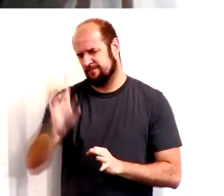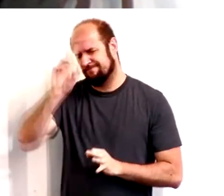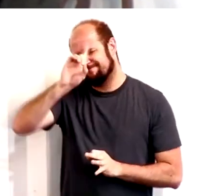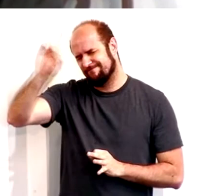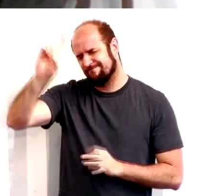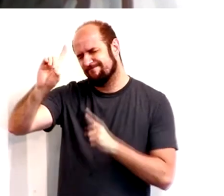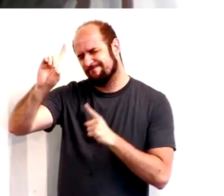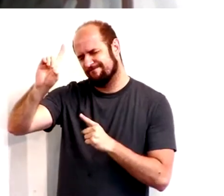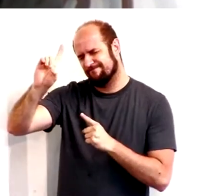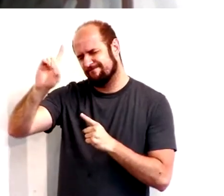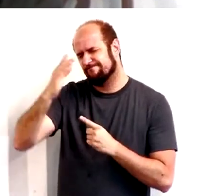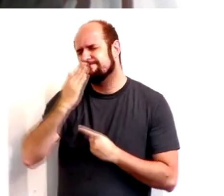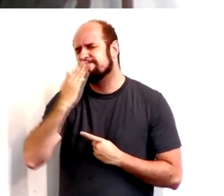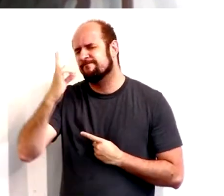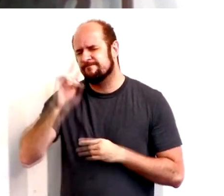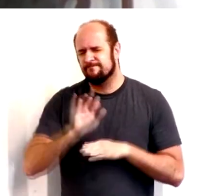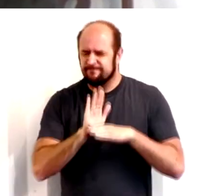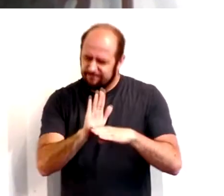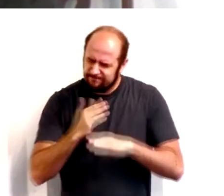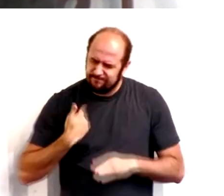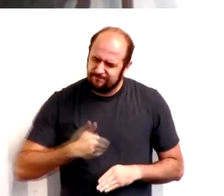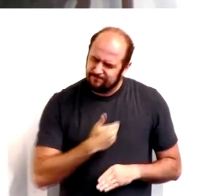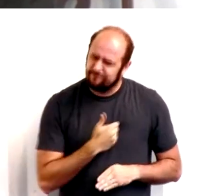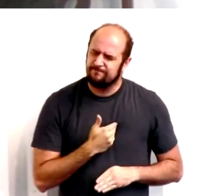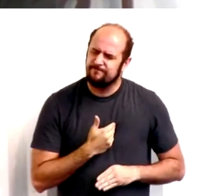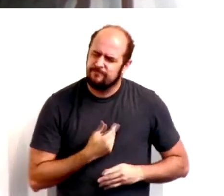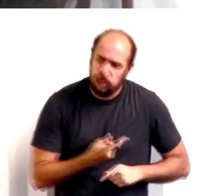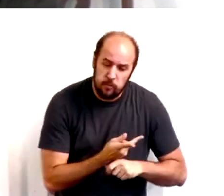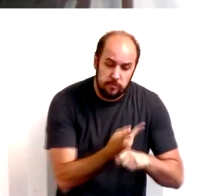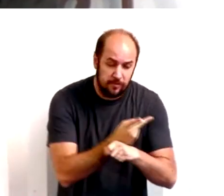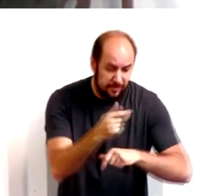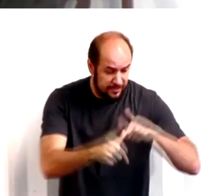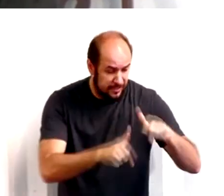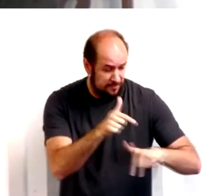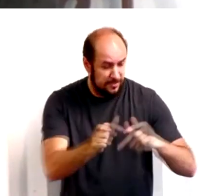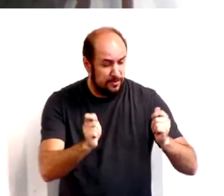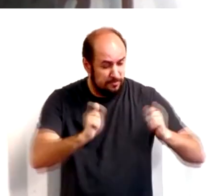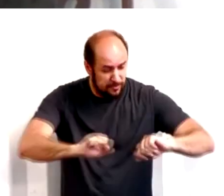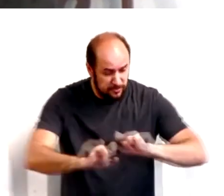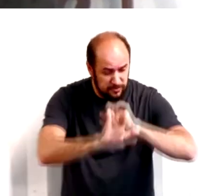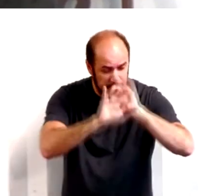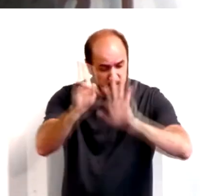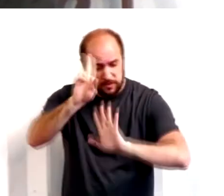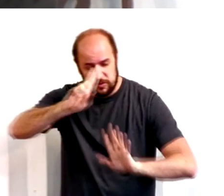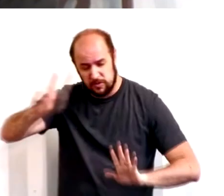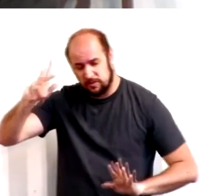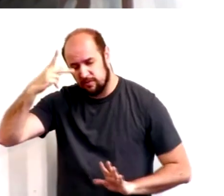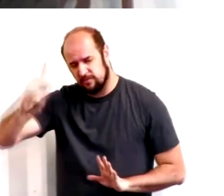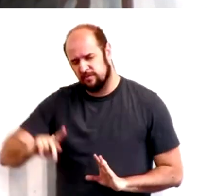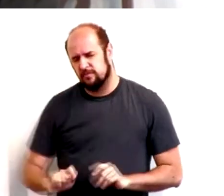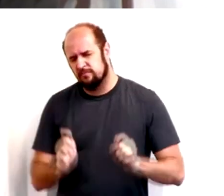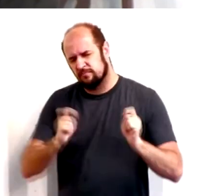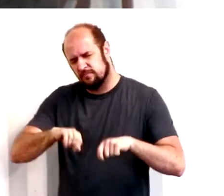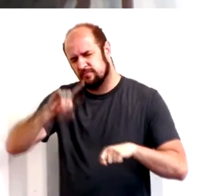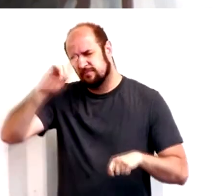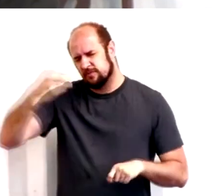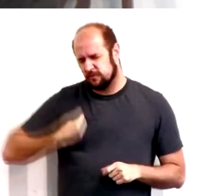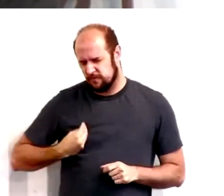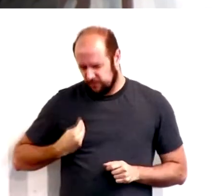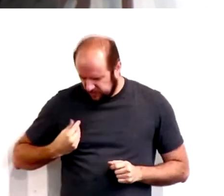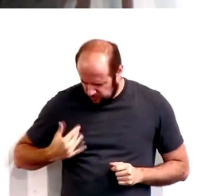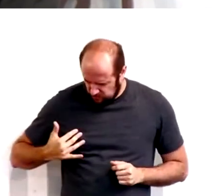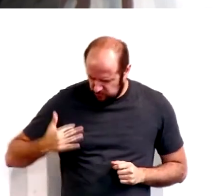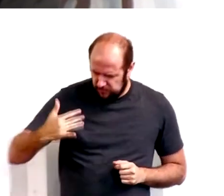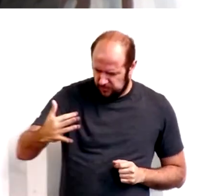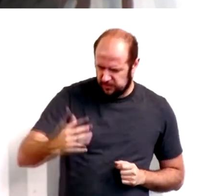esse serviço no Teu reino para glorificarmos o Teu nome. E assim seja, ó Deus, na nossa caminhada, que